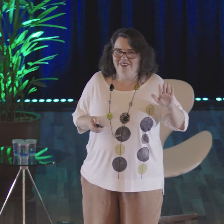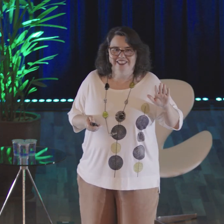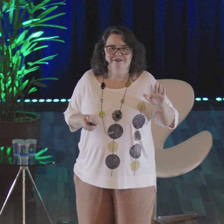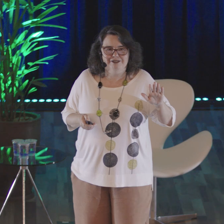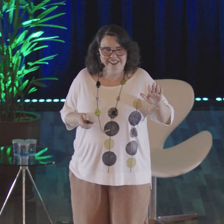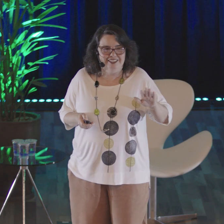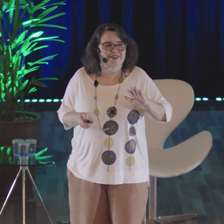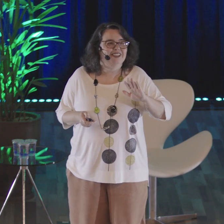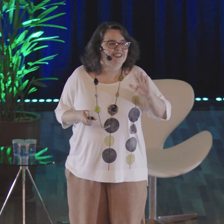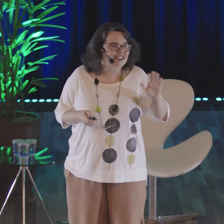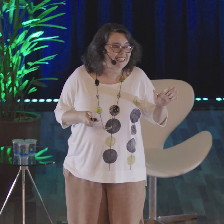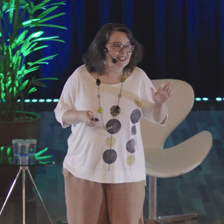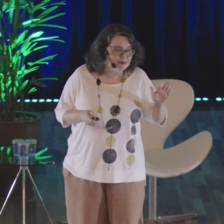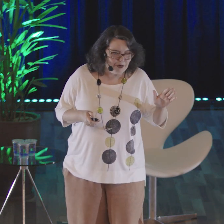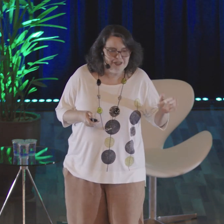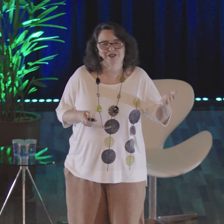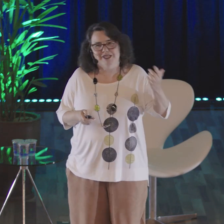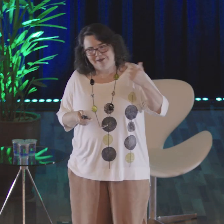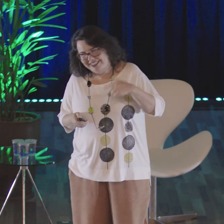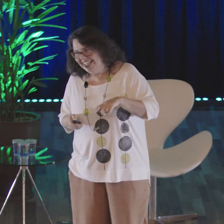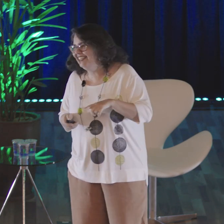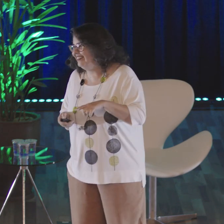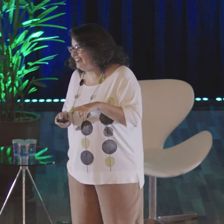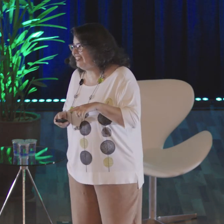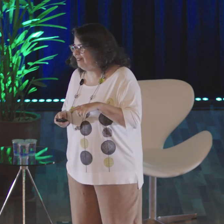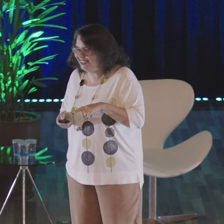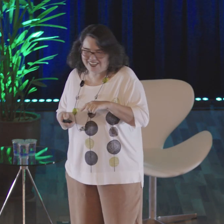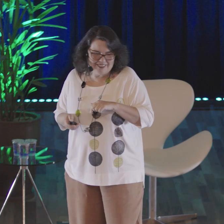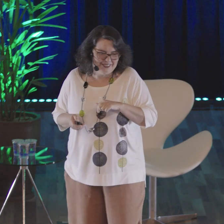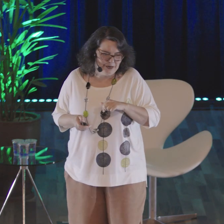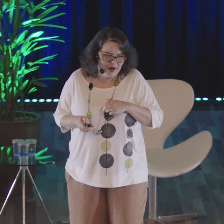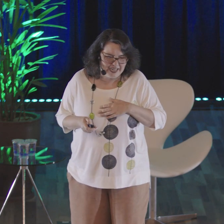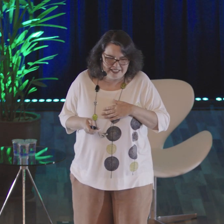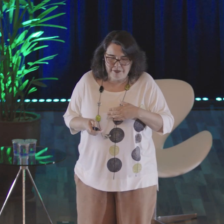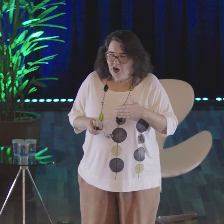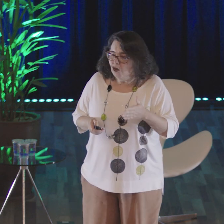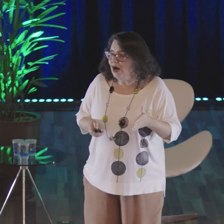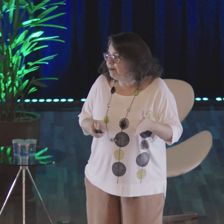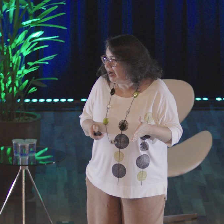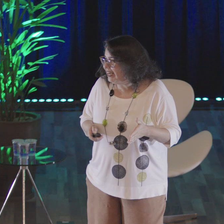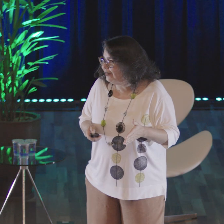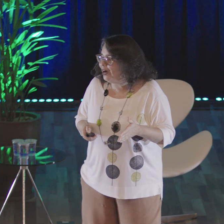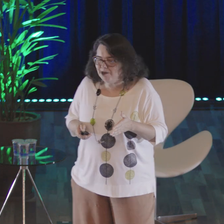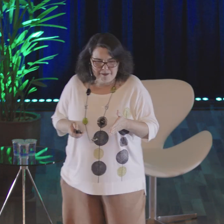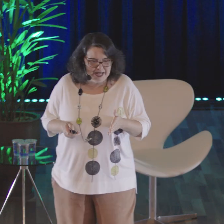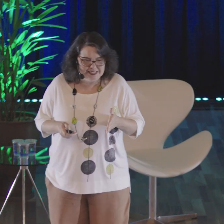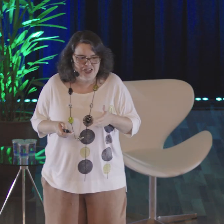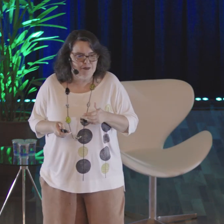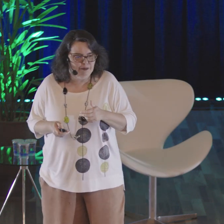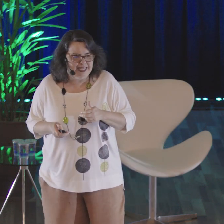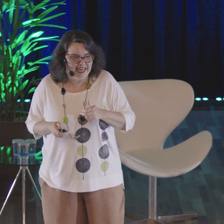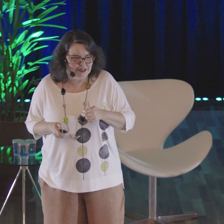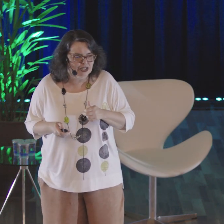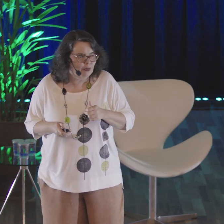Afastando-nos agora da função de transporte, mas mantendo-na de armazenamento e guarda, o armário é uma